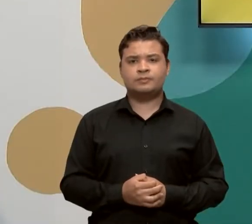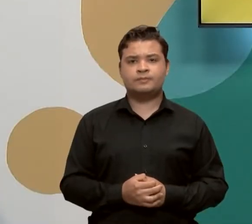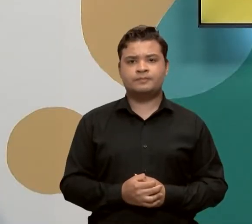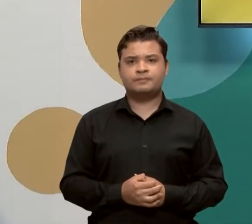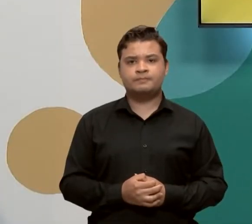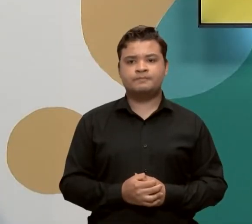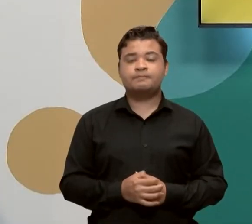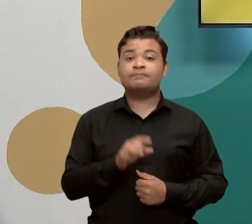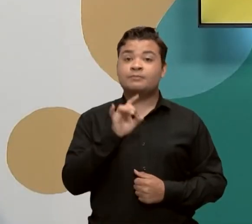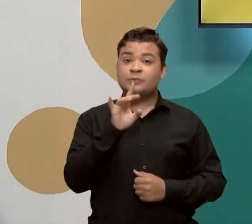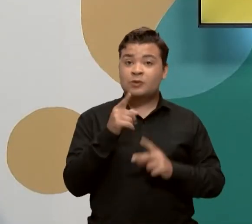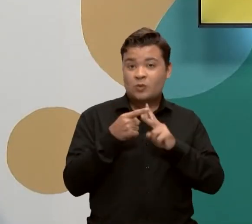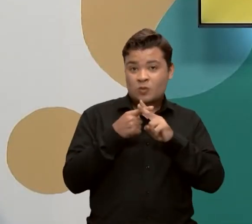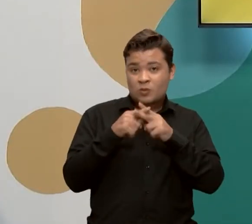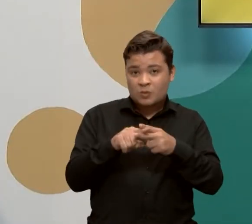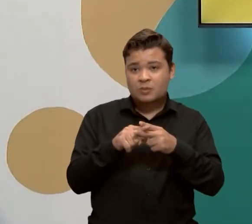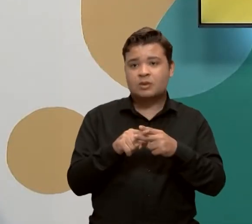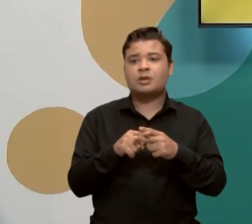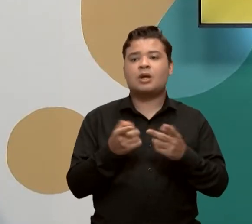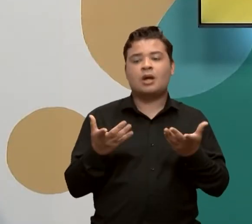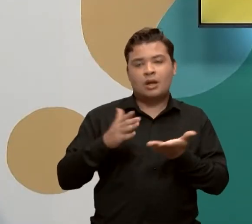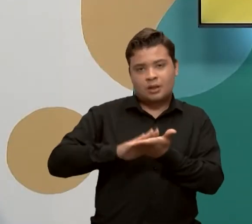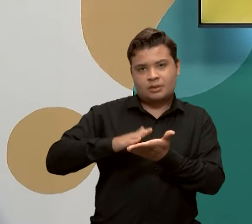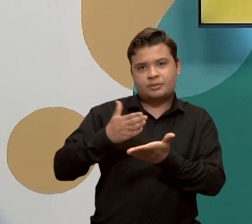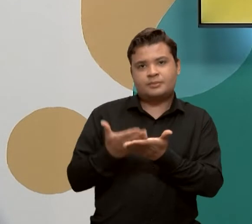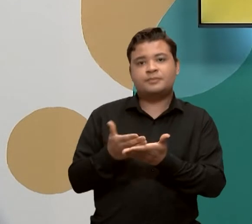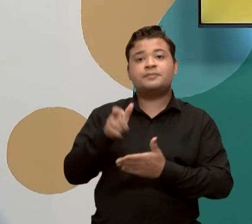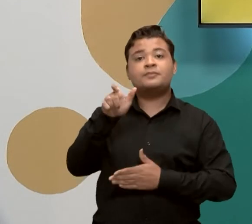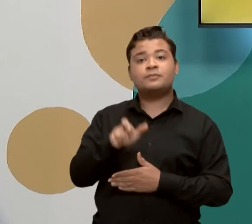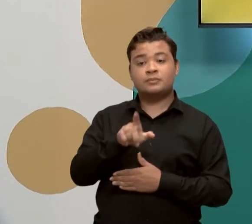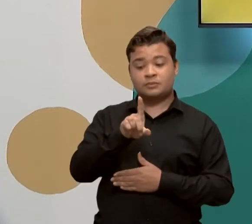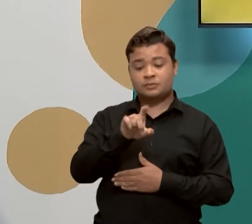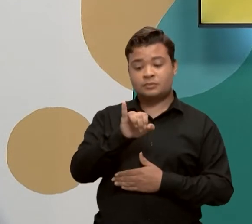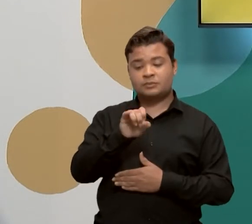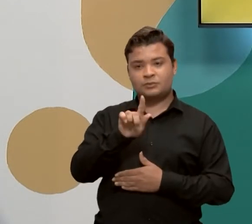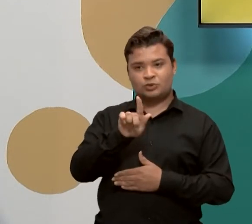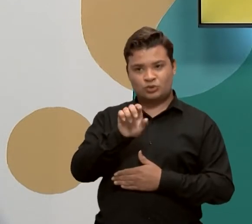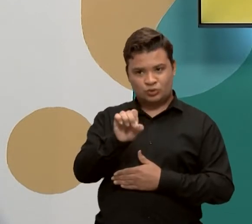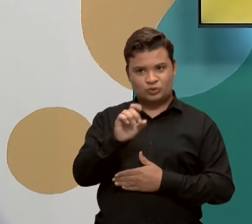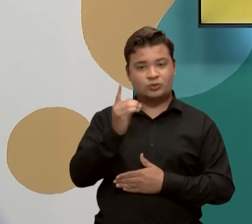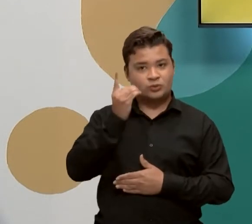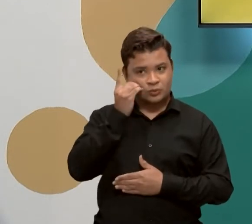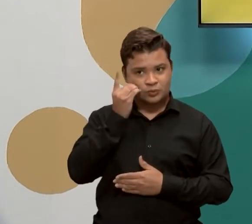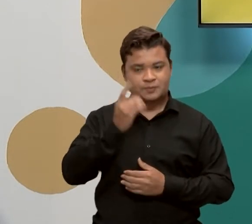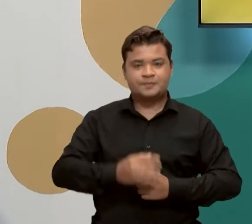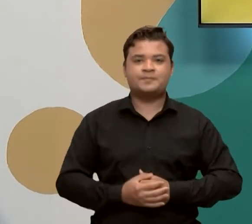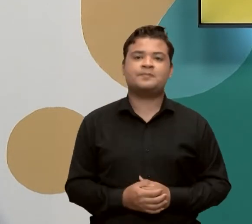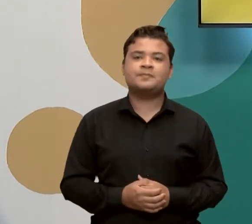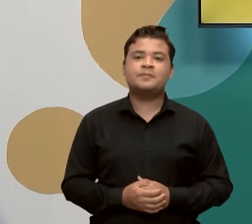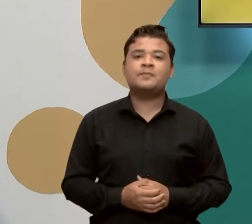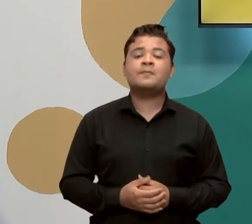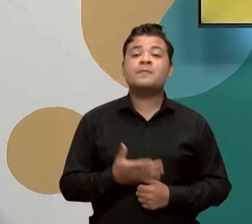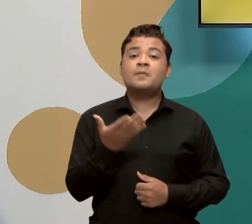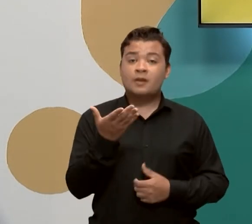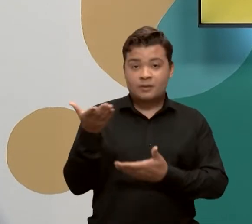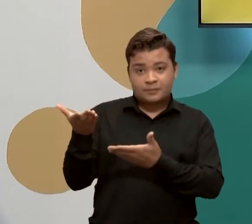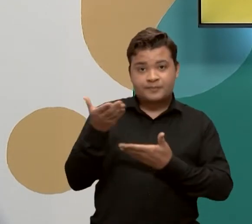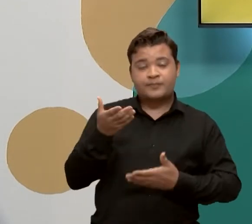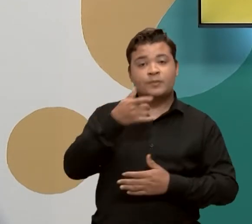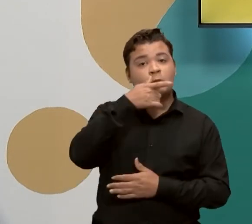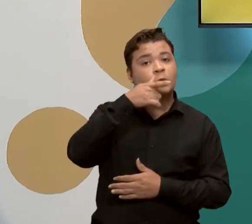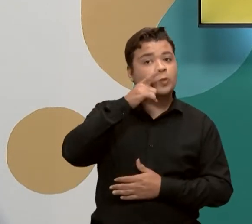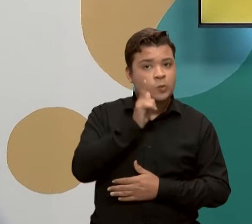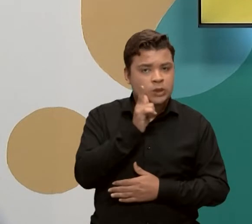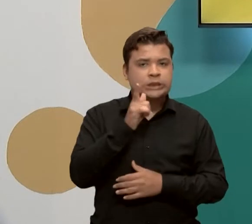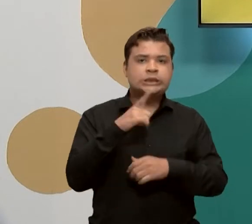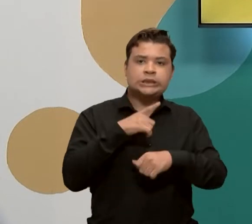Só uma correção, quem está fazendo a interpretação para Libras é o Diogo Marques. E agora o Gustavo Soares traz